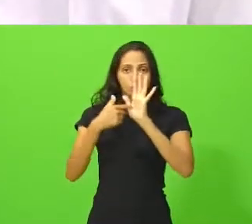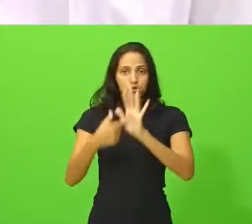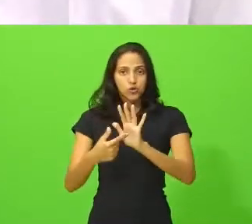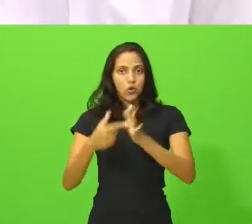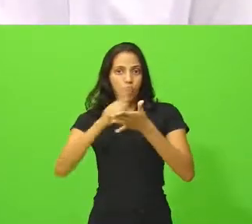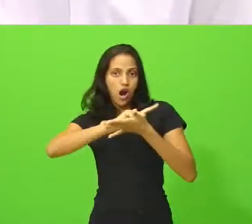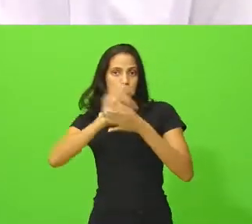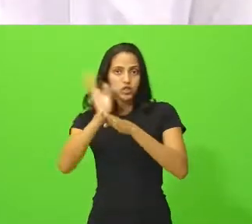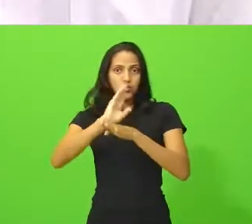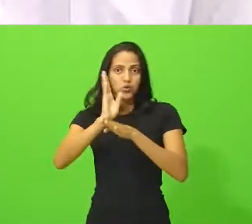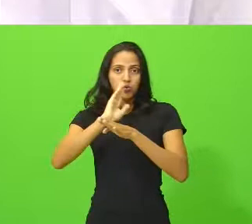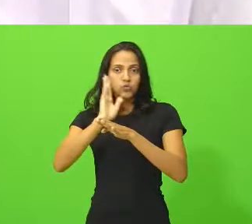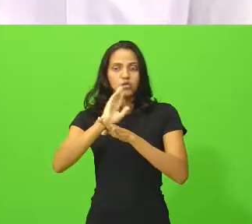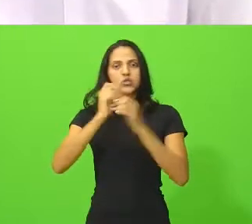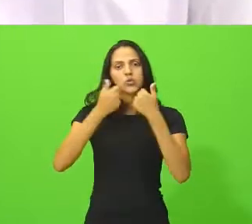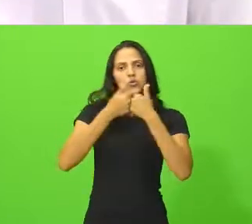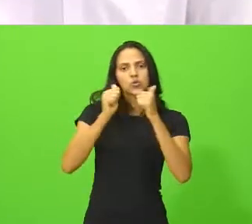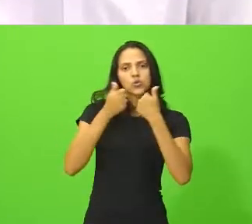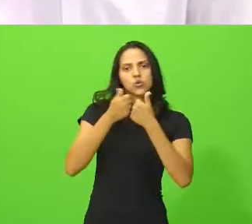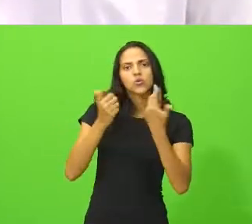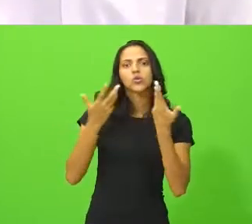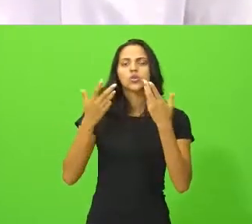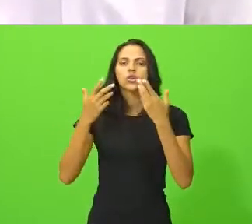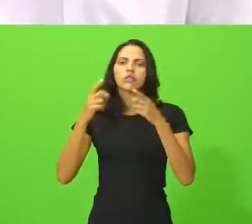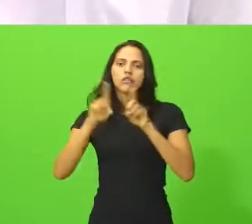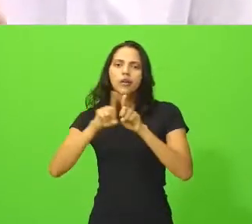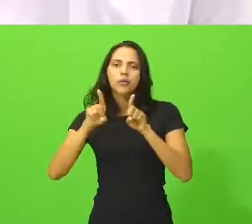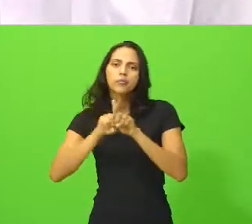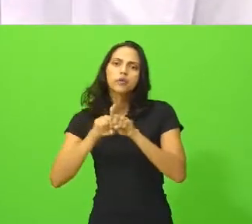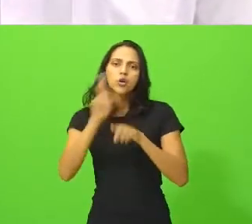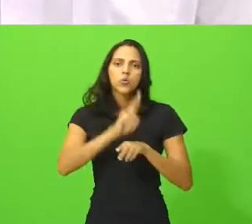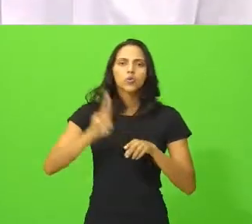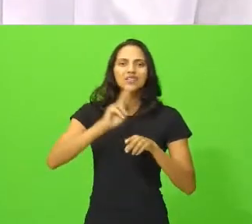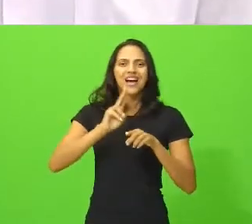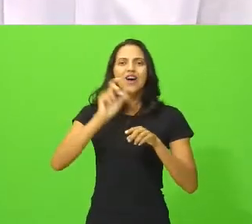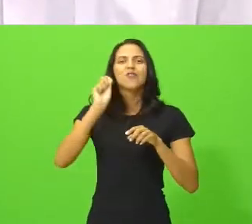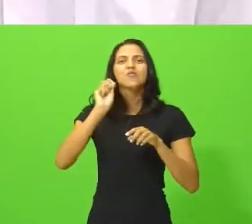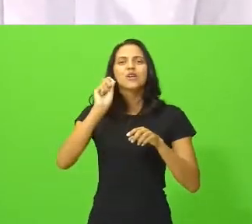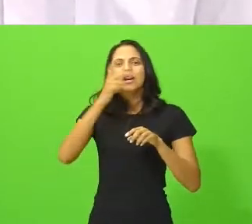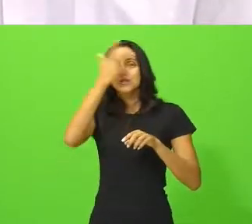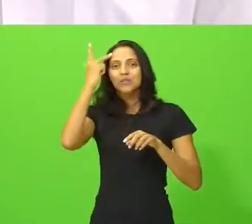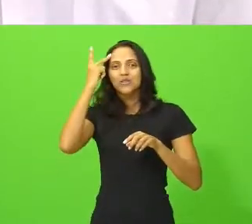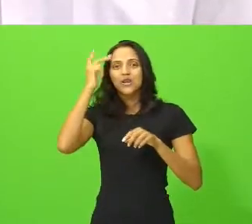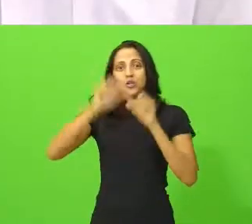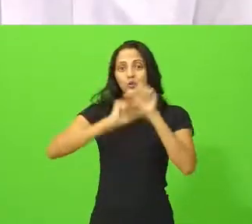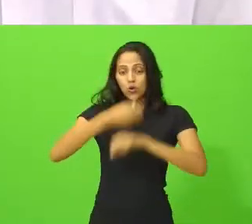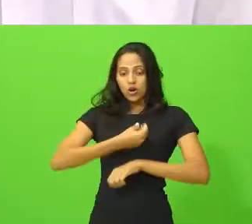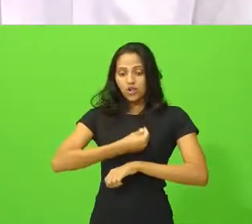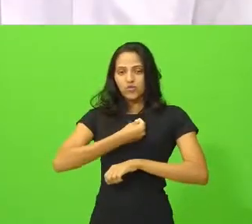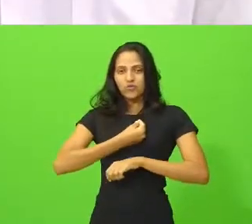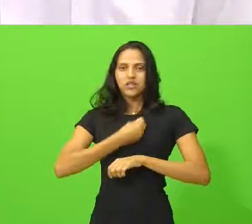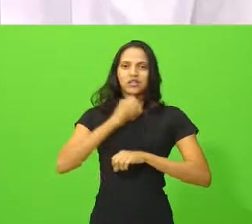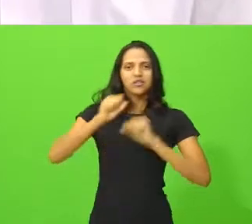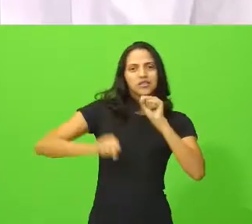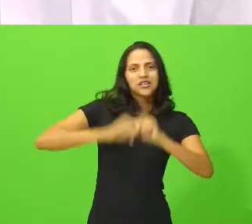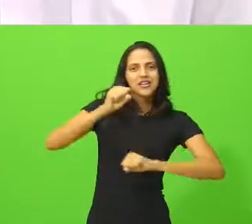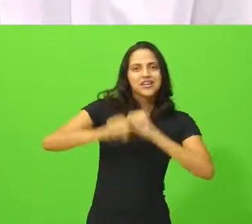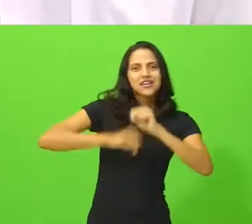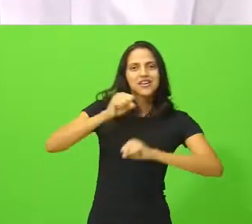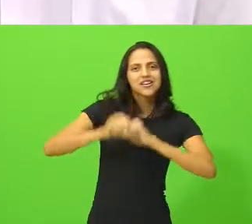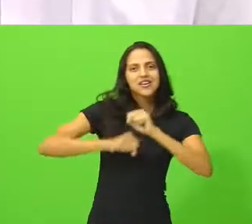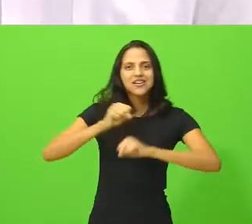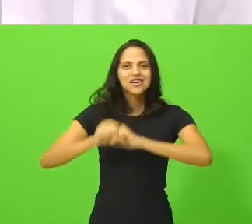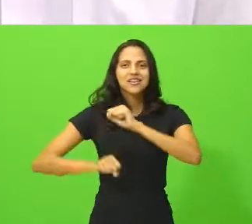vídeo bem interessante mostrou o uso, por exemplo, de bicicletas ou um outro meio de transporte que não polua o ar,